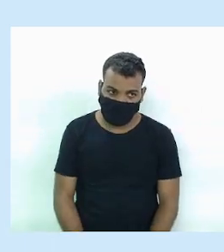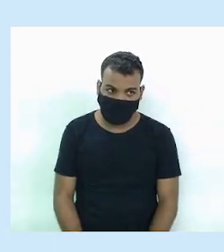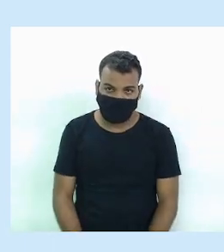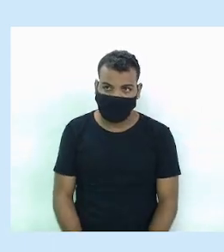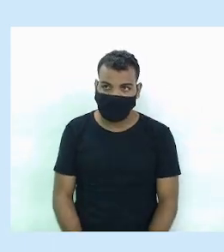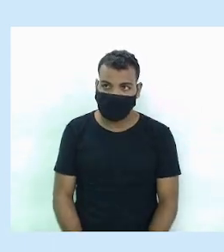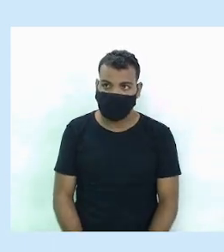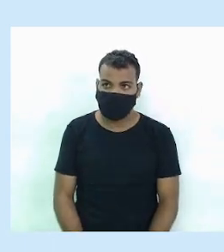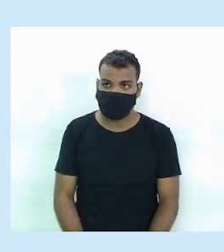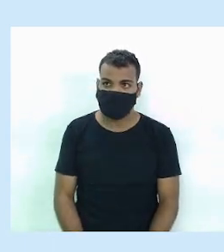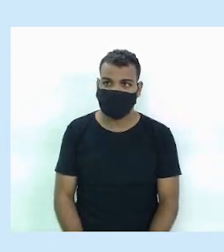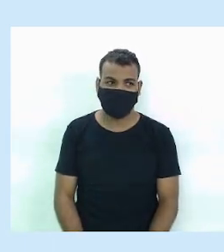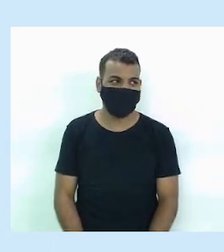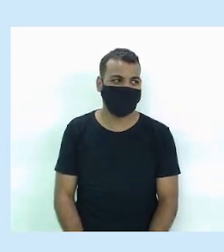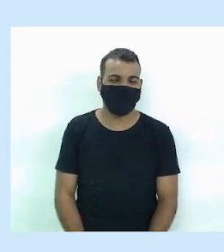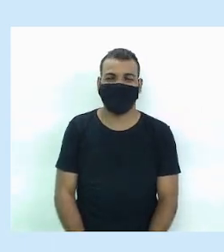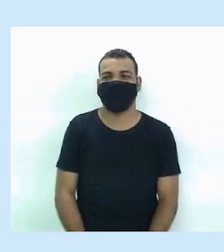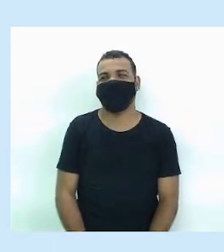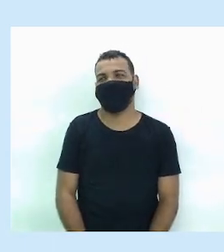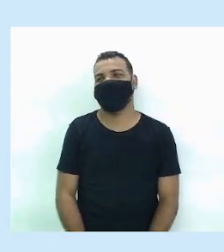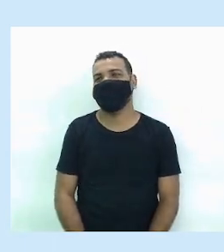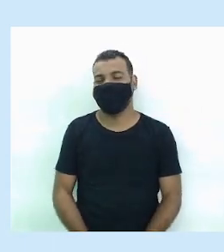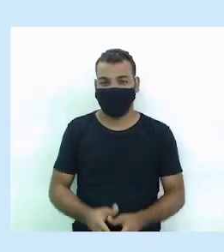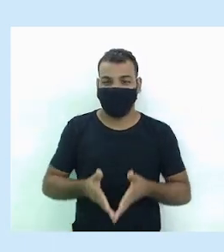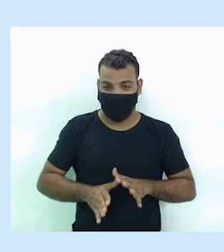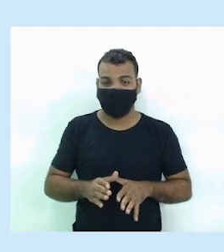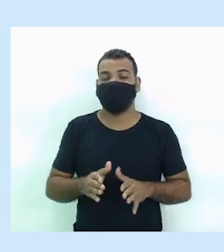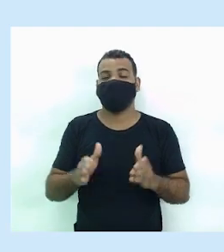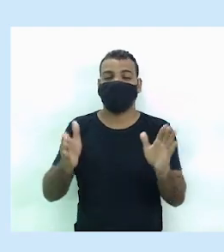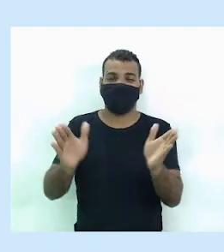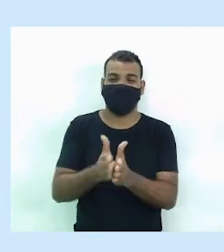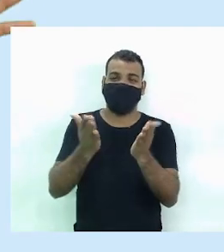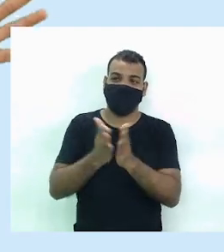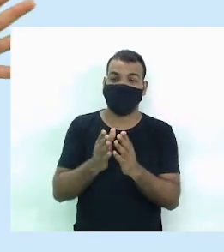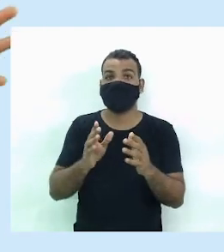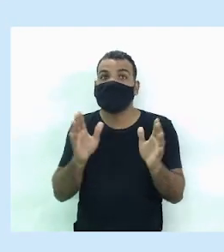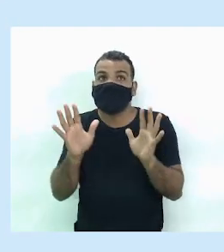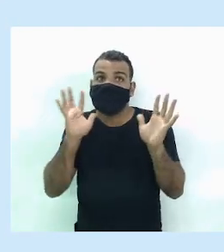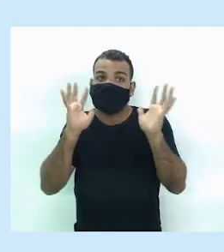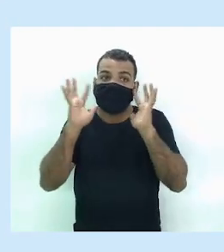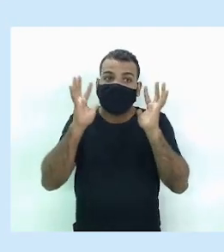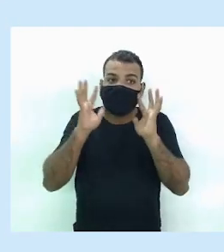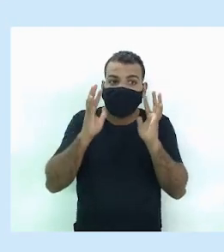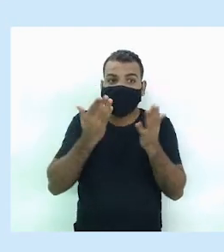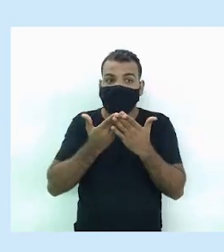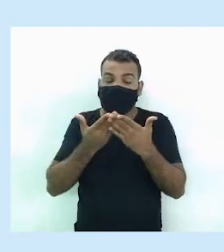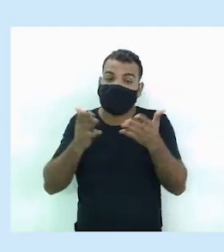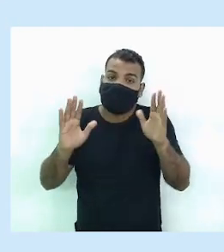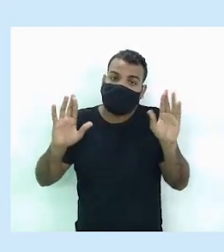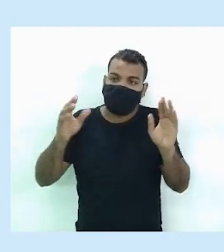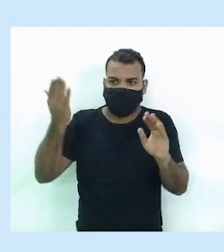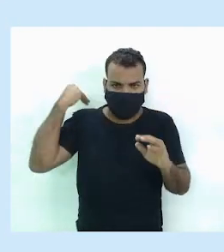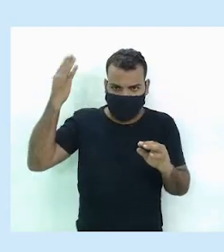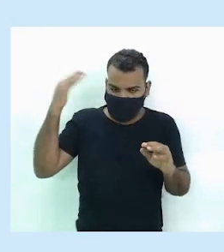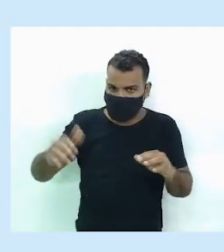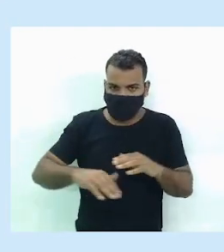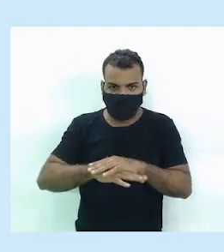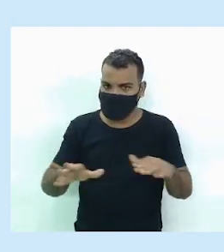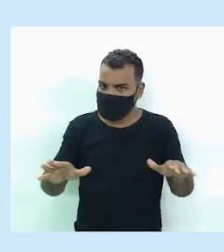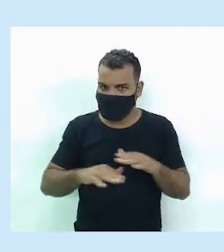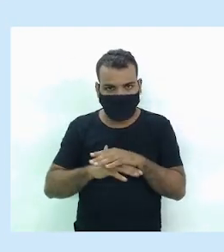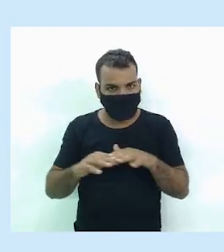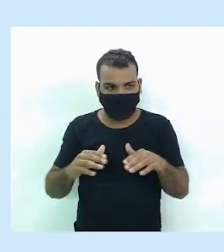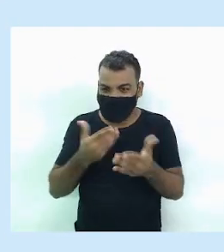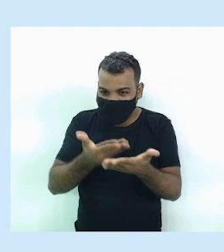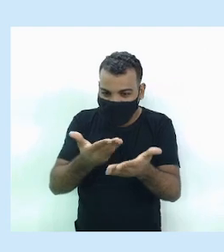Ainda hoje, né? Pelo menos a gente nasce pobre, pode ainda sonhar, estudar, né? Quem sabe? Mas naquele tempo não tinha muito disso não,